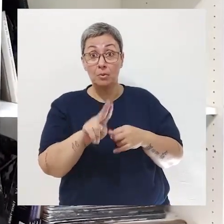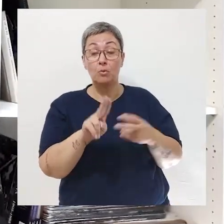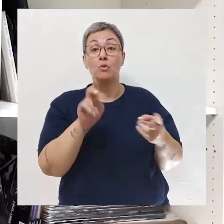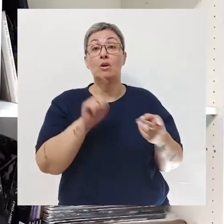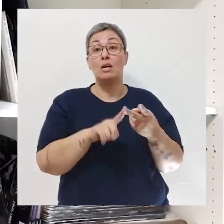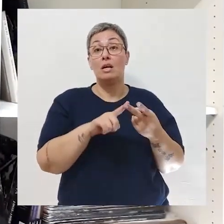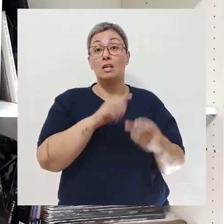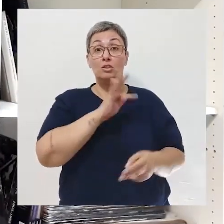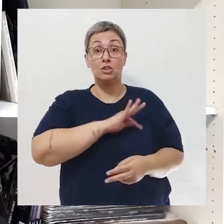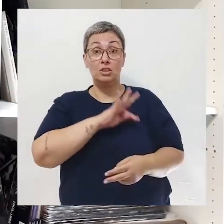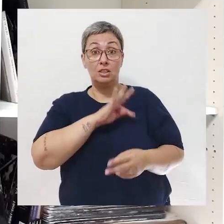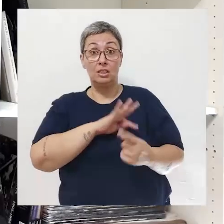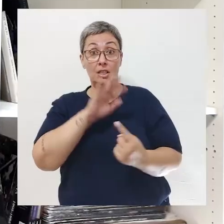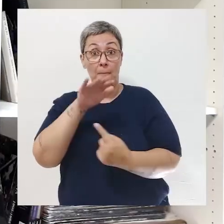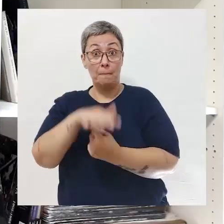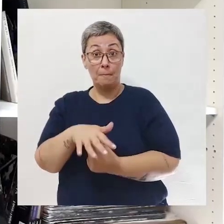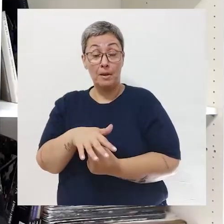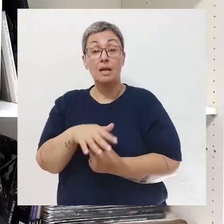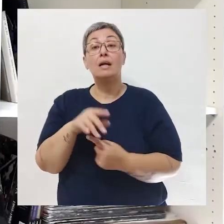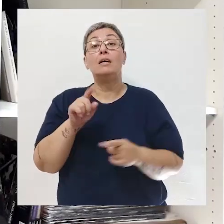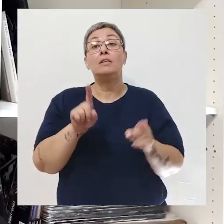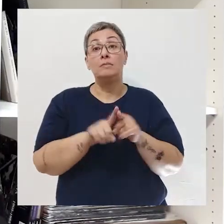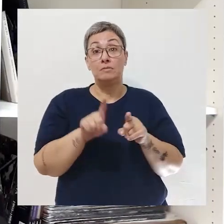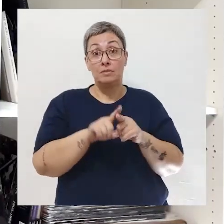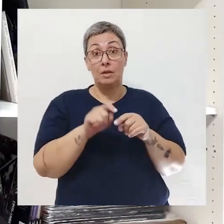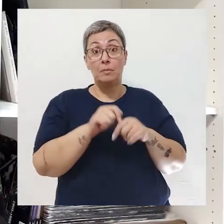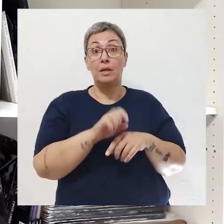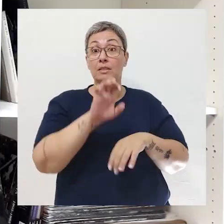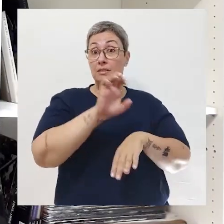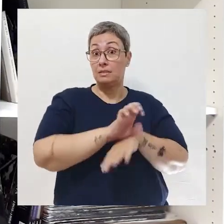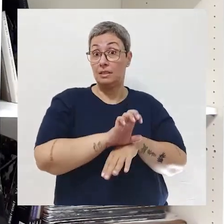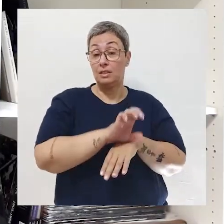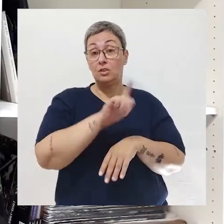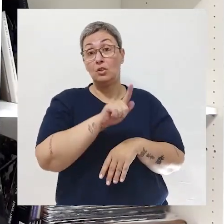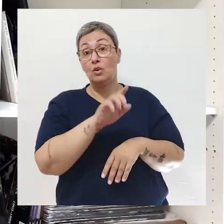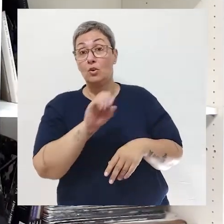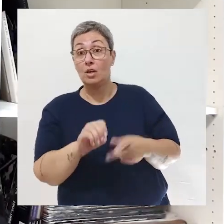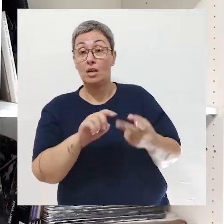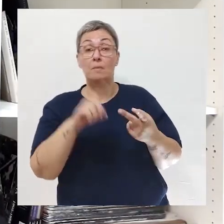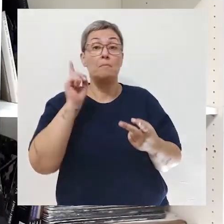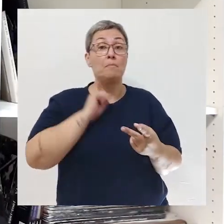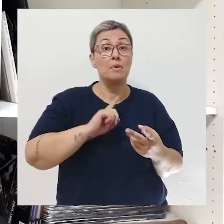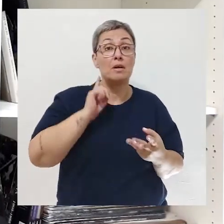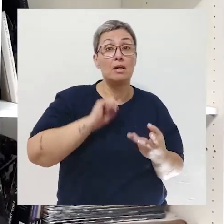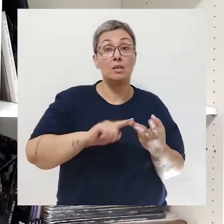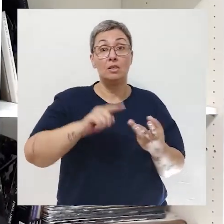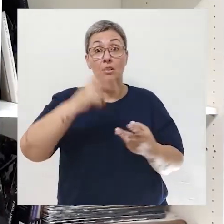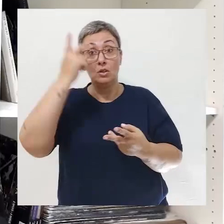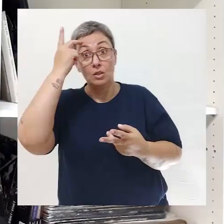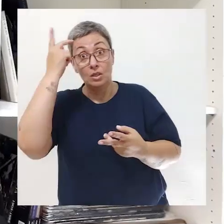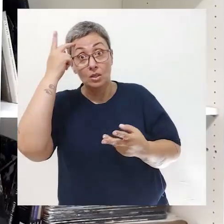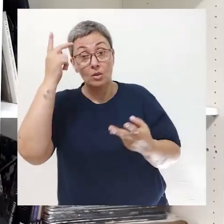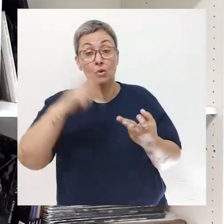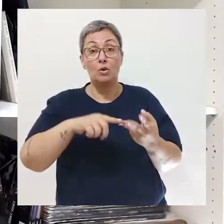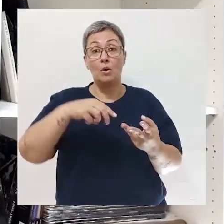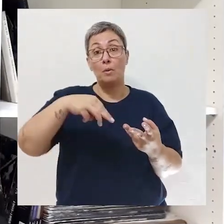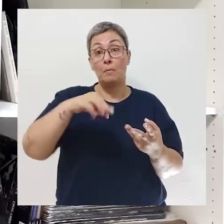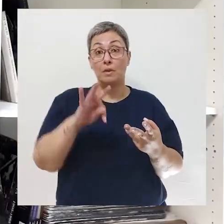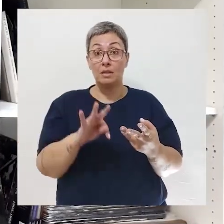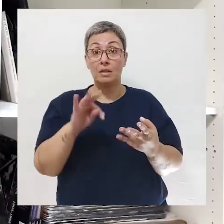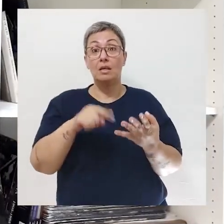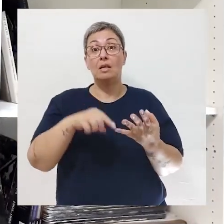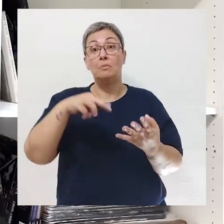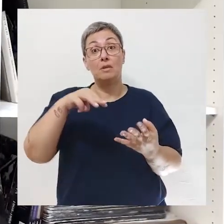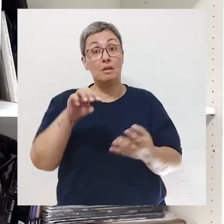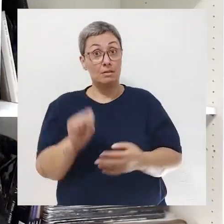hidrovia Tietê-Paraná. Banha os estados de Goiás, Minas Gerais, São Paulo, Mato Grosso e